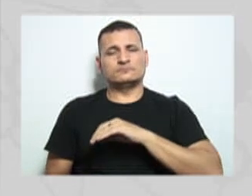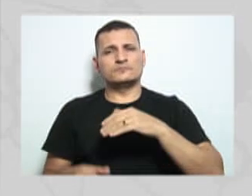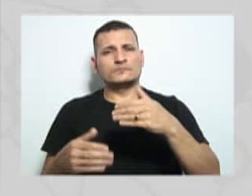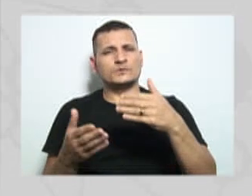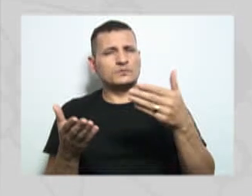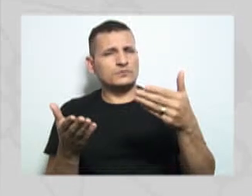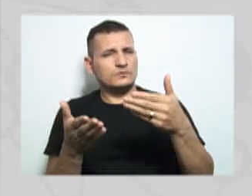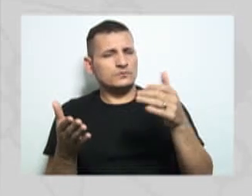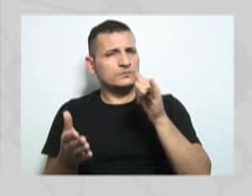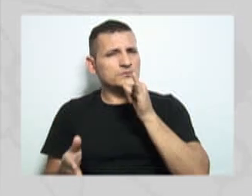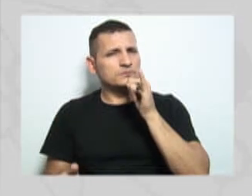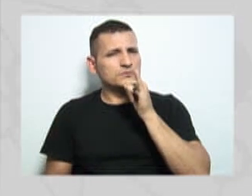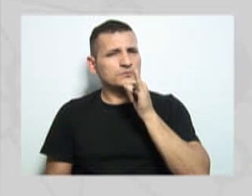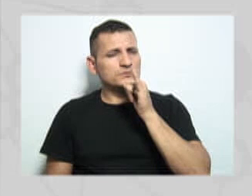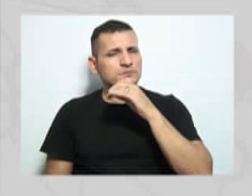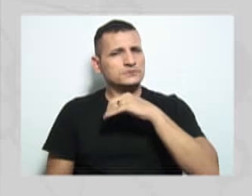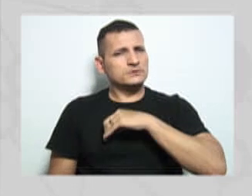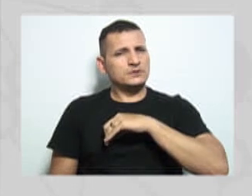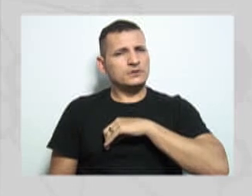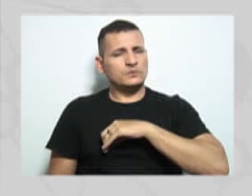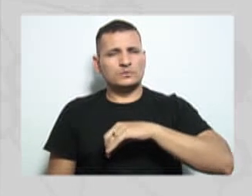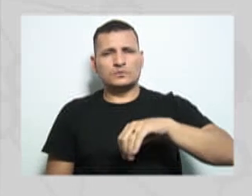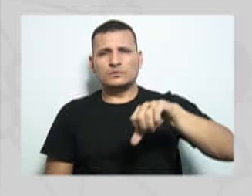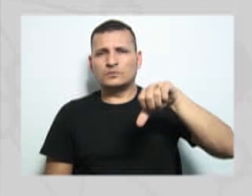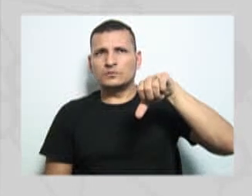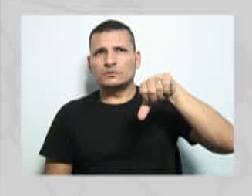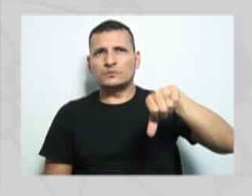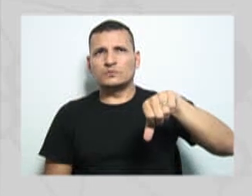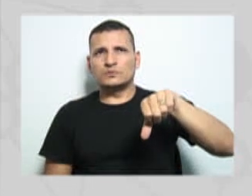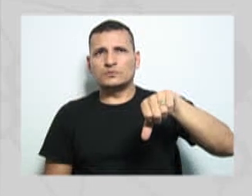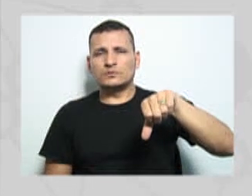está valendo quanto? R$